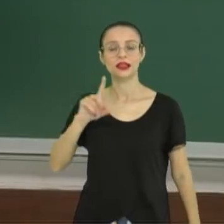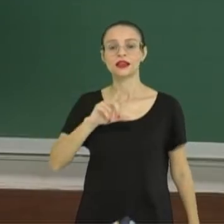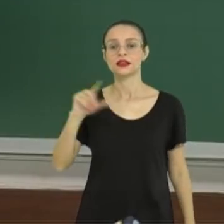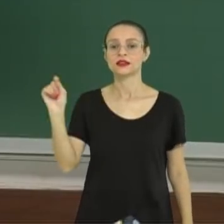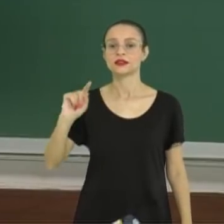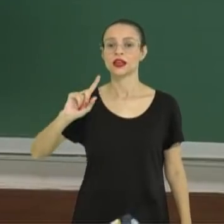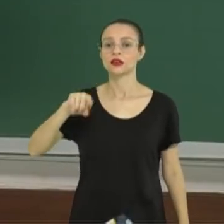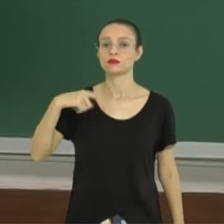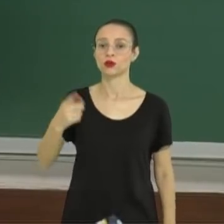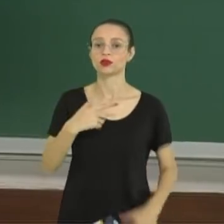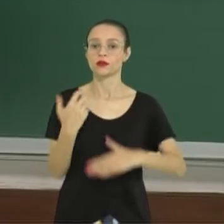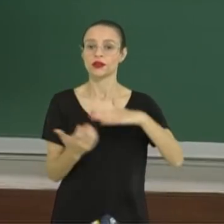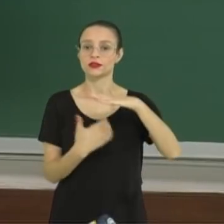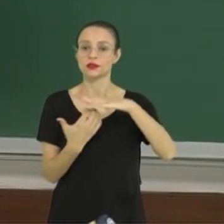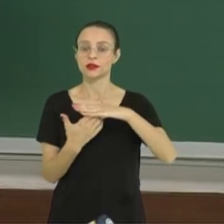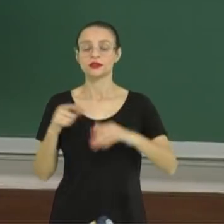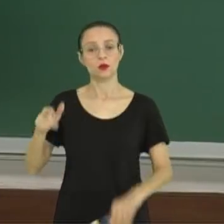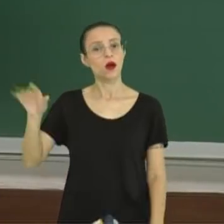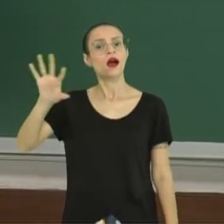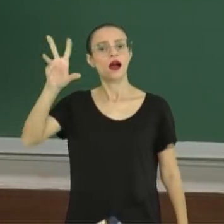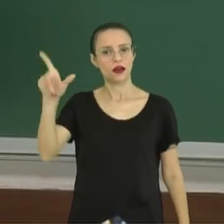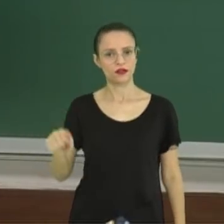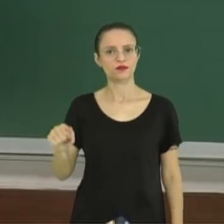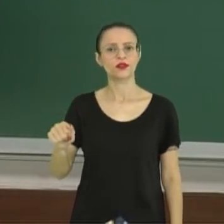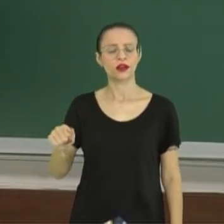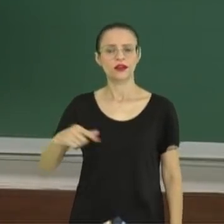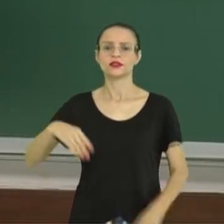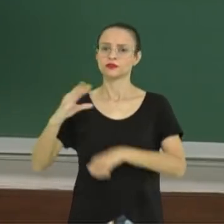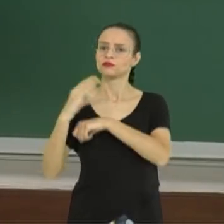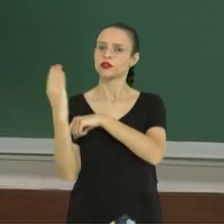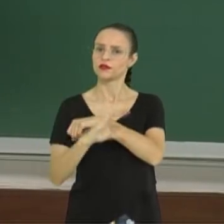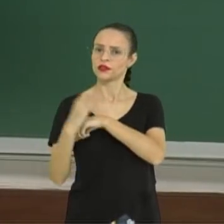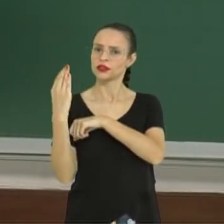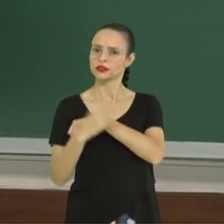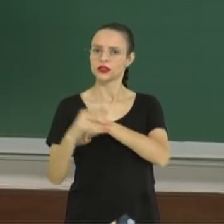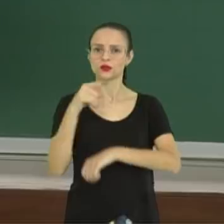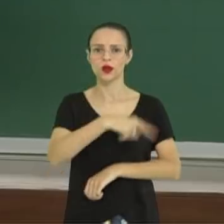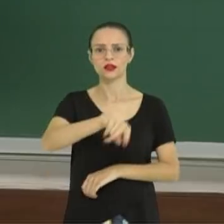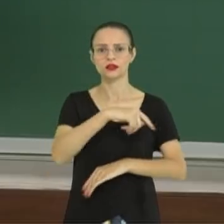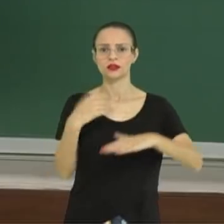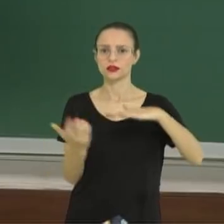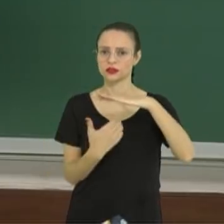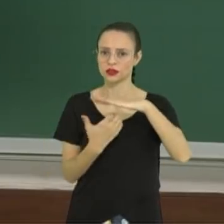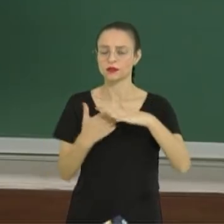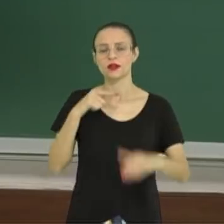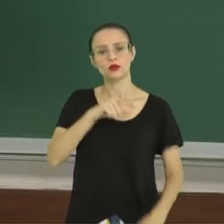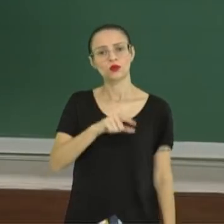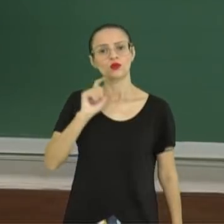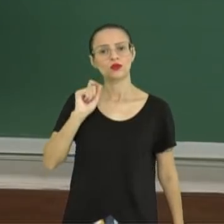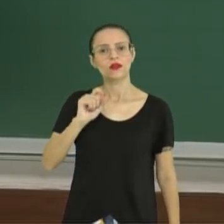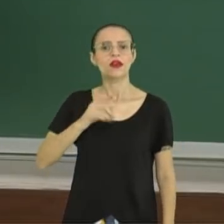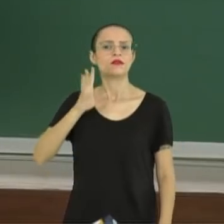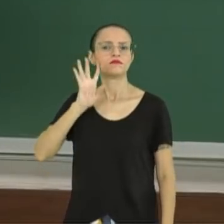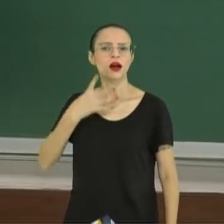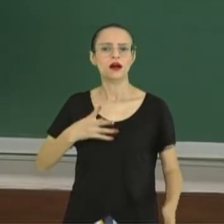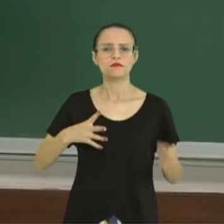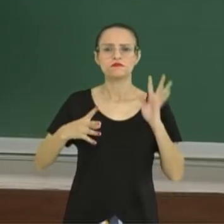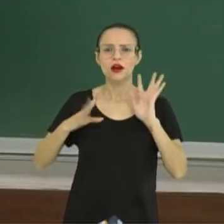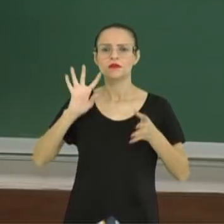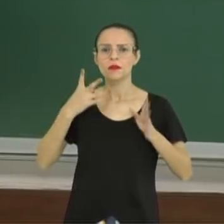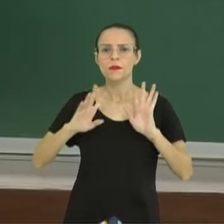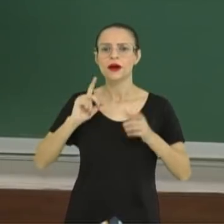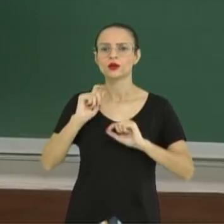próximas startups. Então, os africanos estão financiando essas startups. Lembra o que são as startups? São soluções,